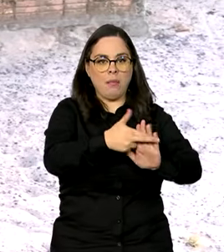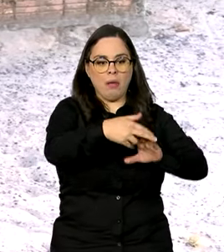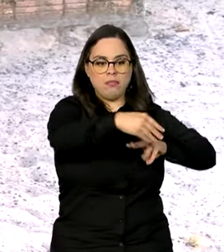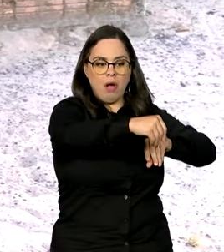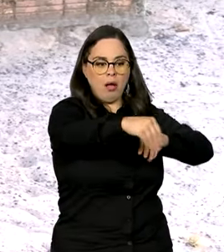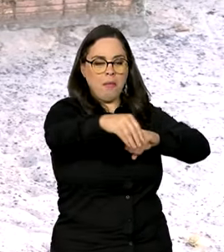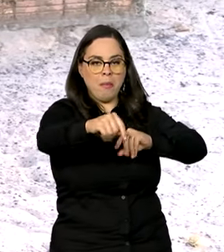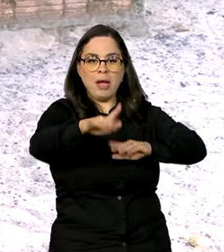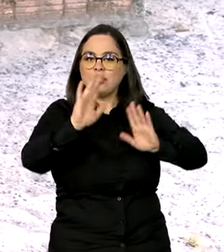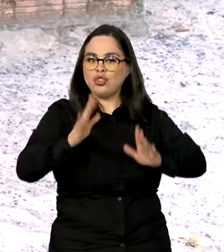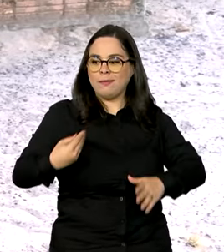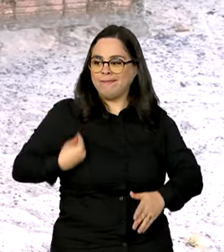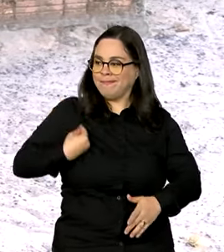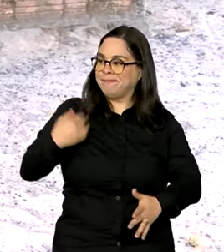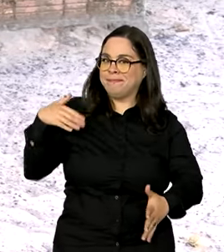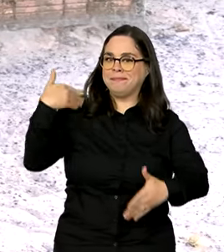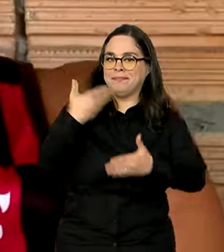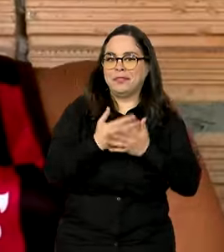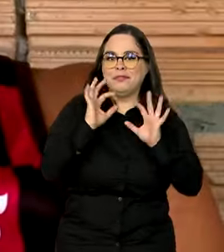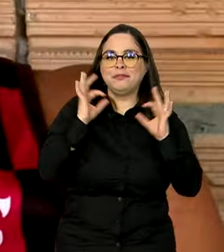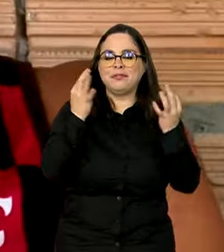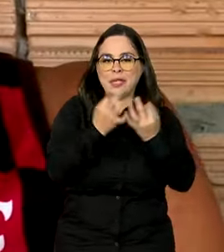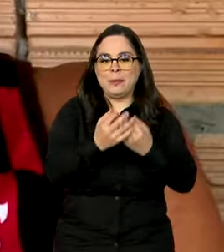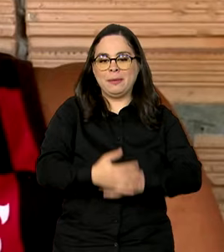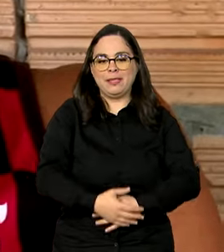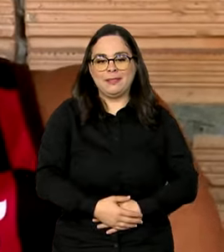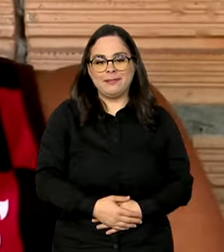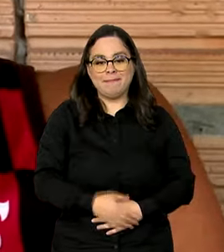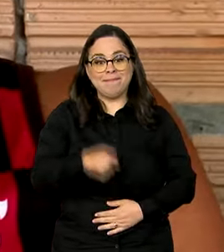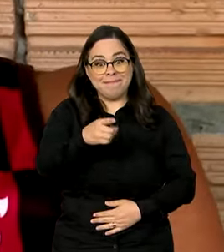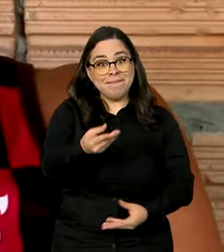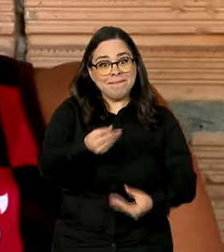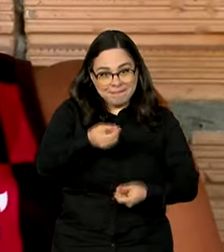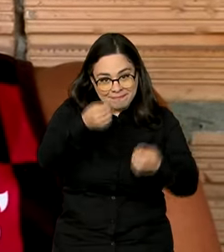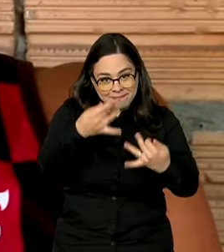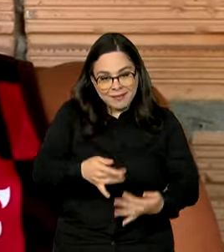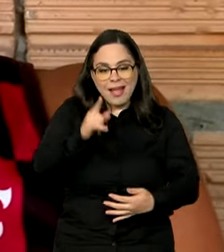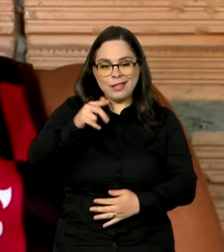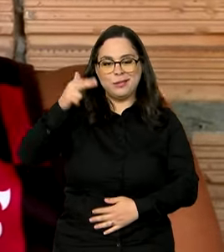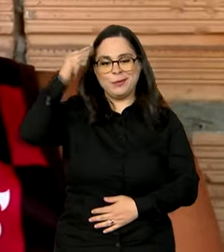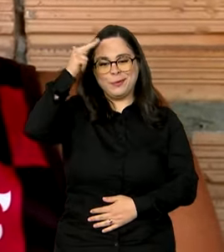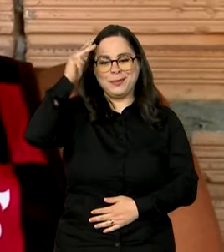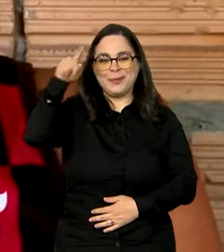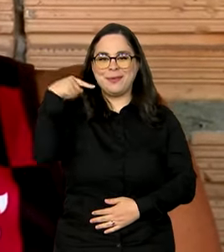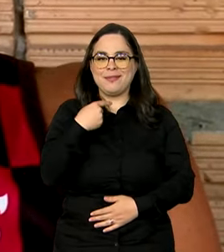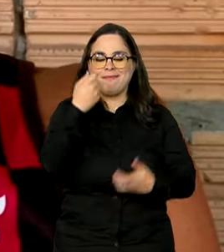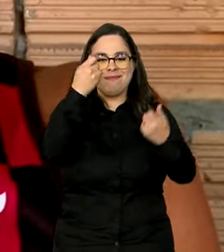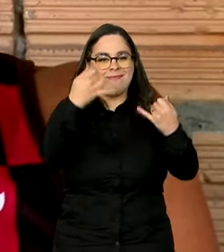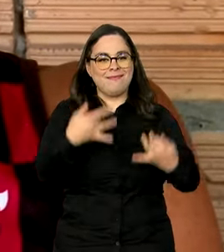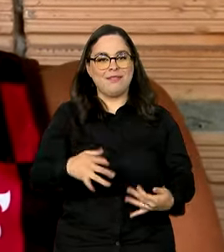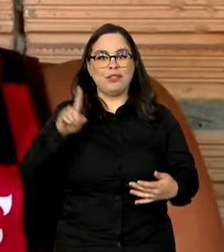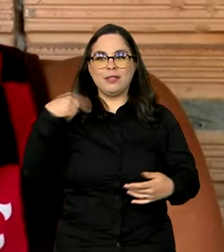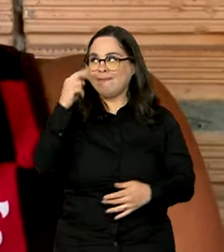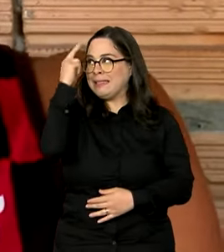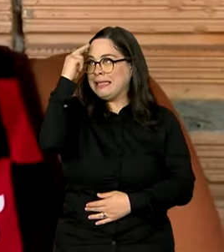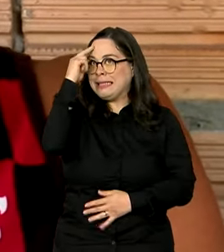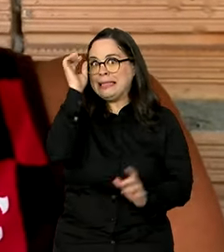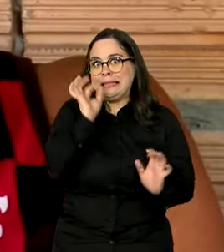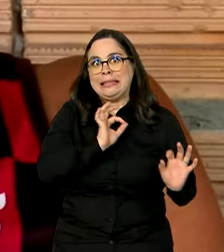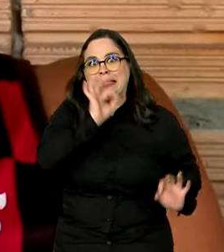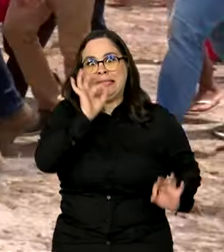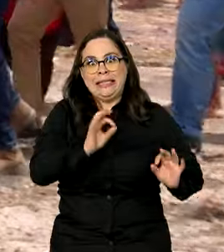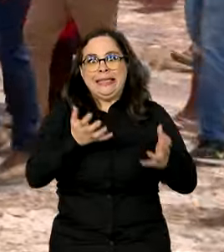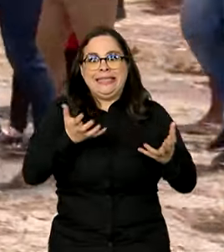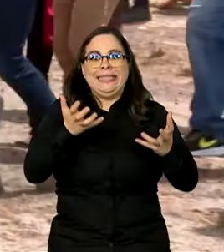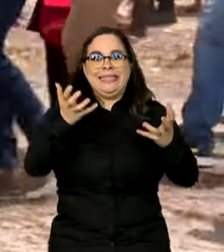terras em que vive toda a família. É a relação do sonho nosso, que nós todos está querendo mesmo